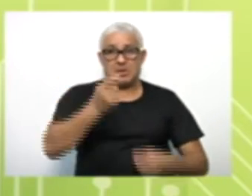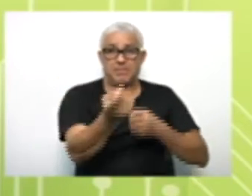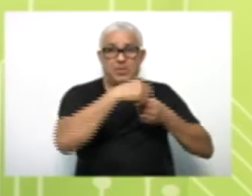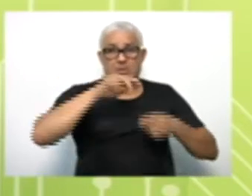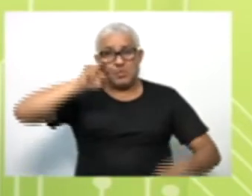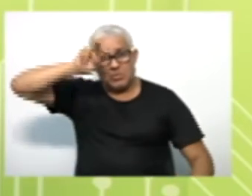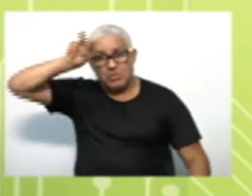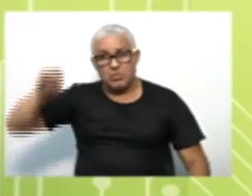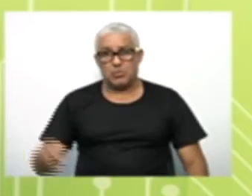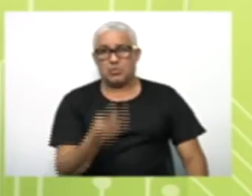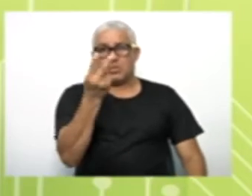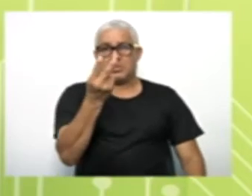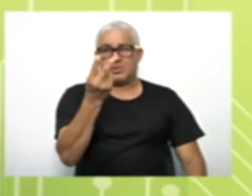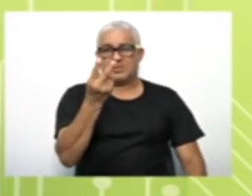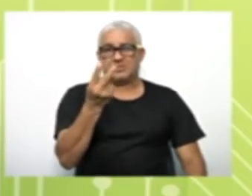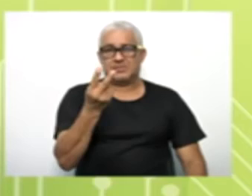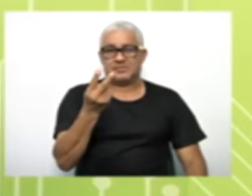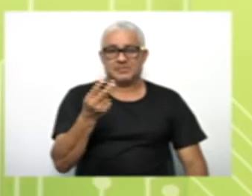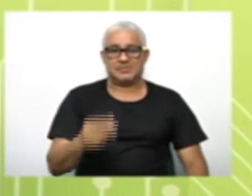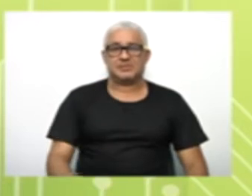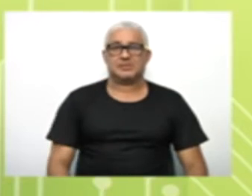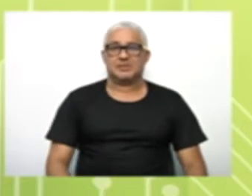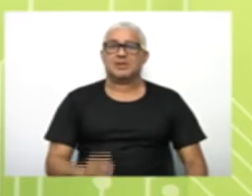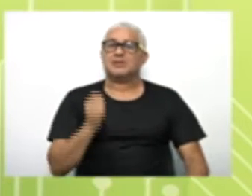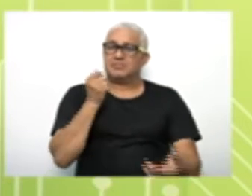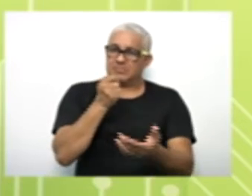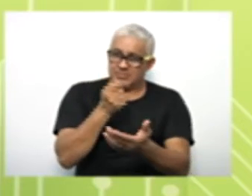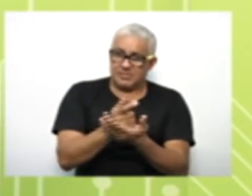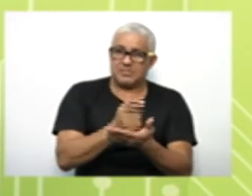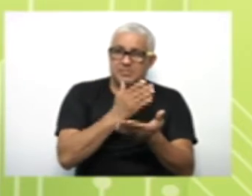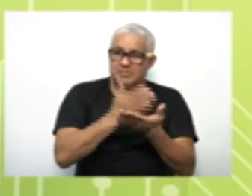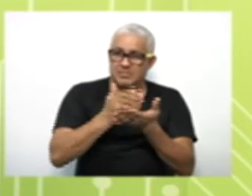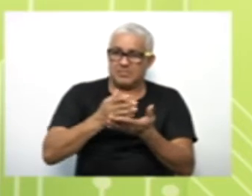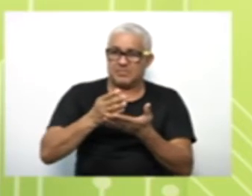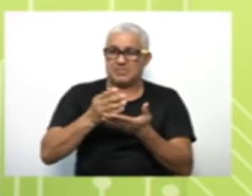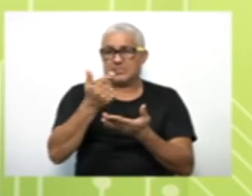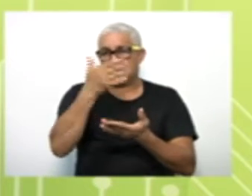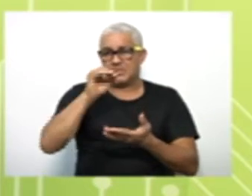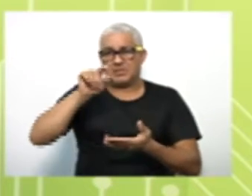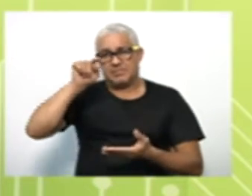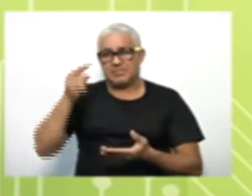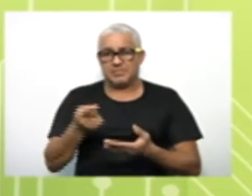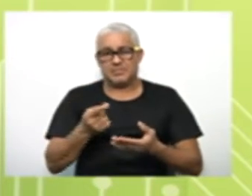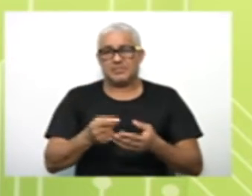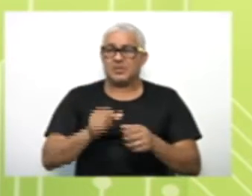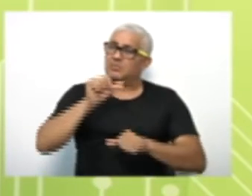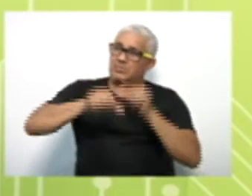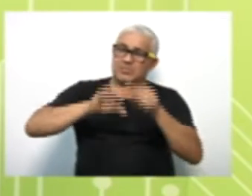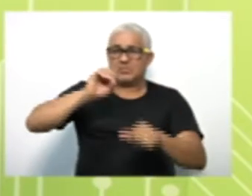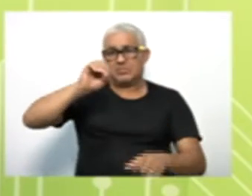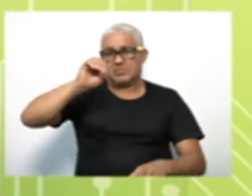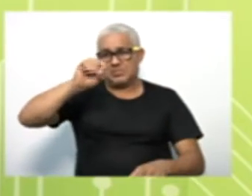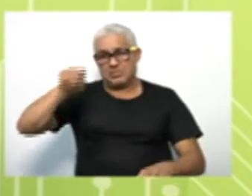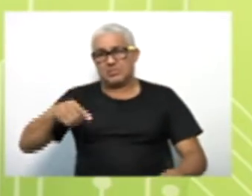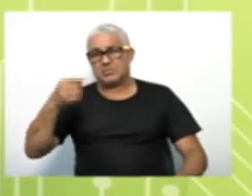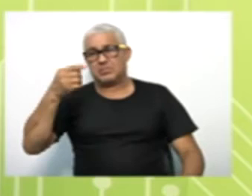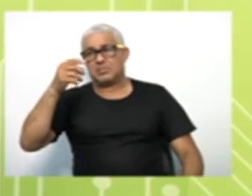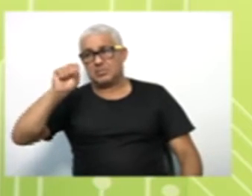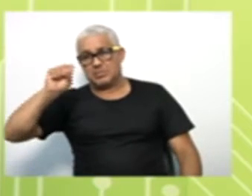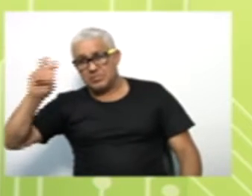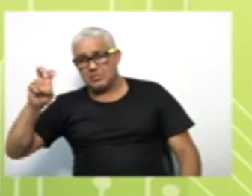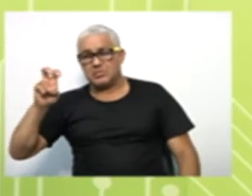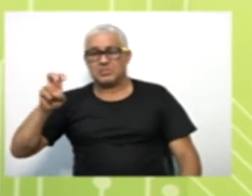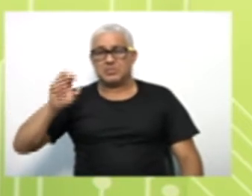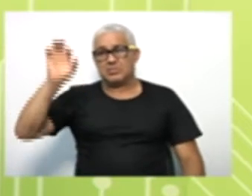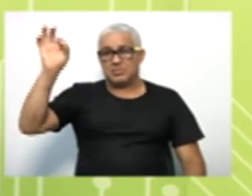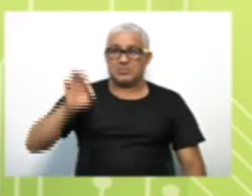120 meses, com 12 meses de carência, vai pagar uma parcela de 10 mil, e essa parcela virou 0,85, 0,49 ao mês, que são linhas